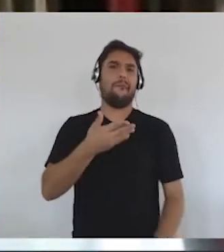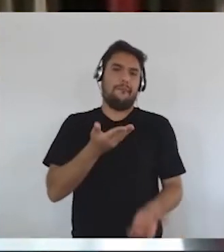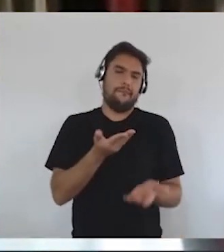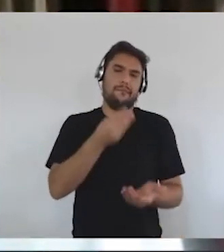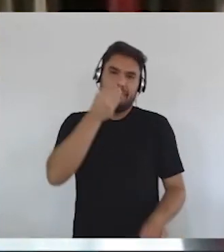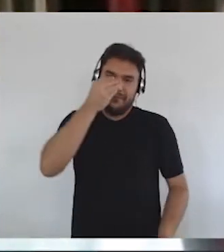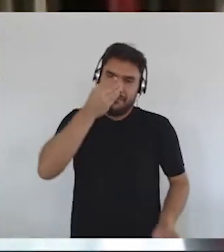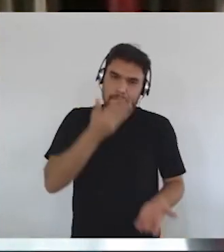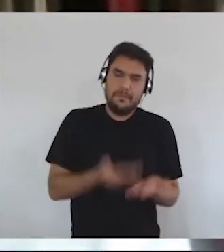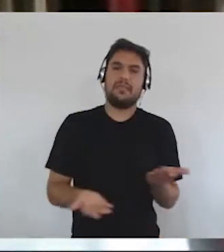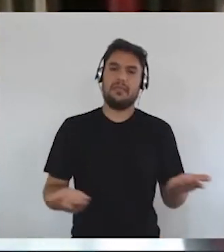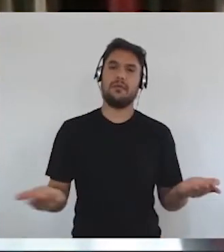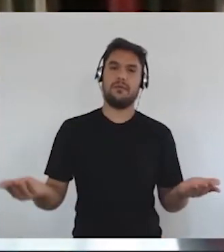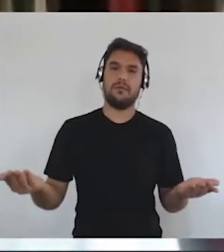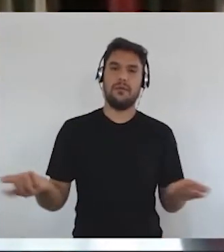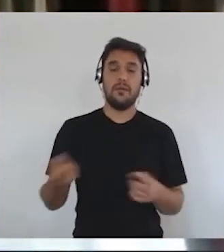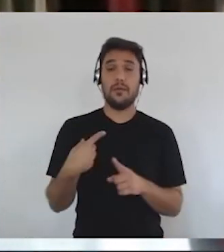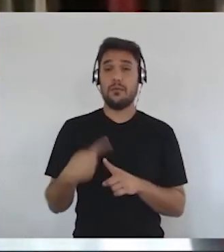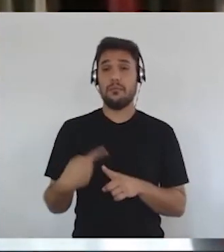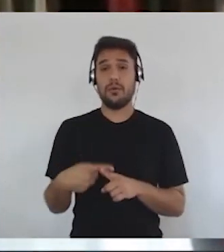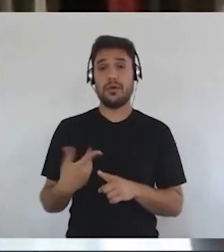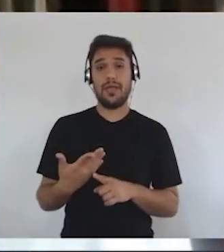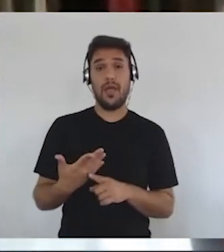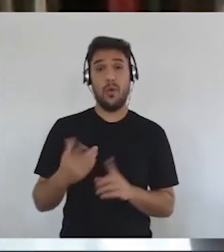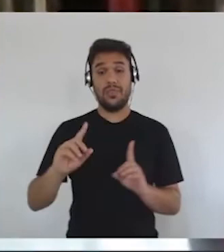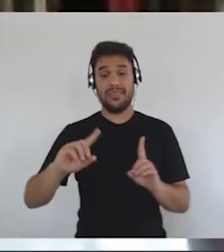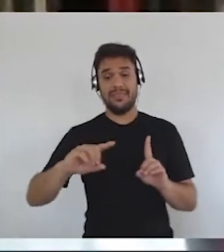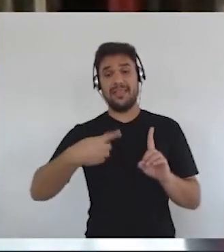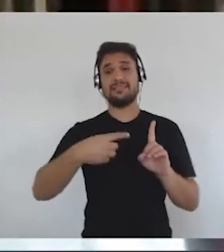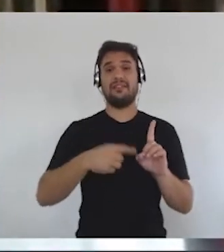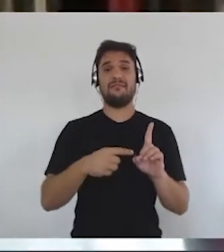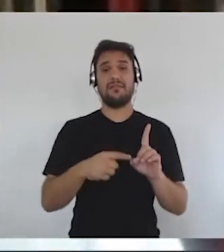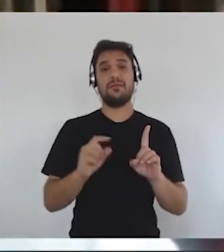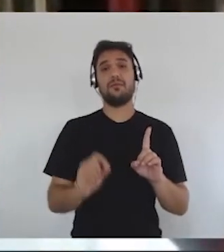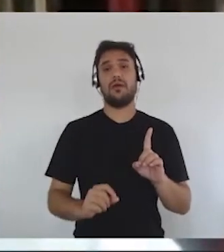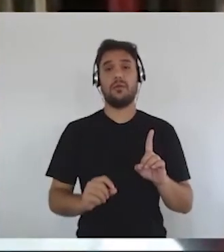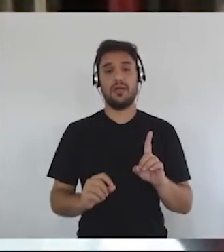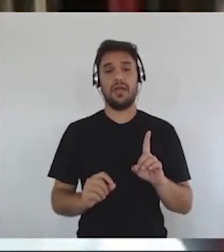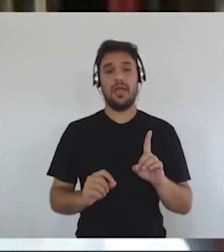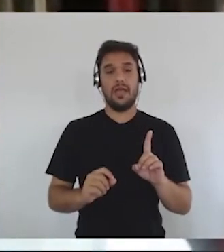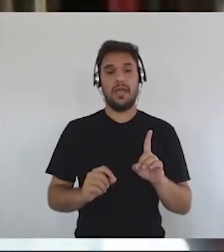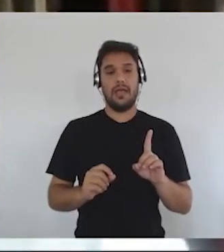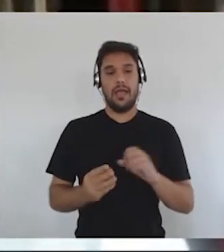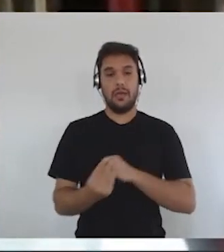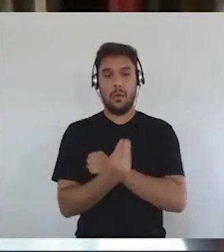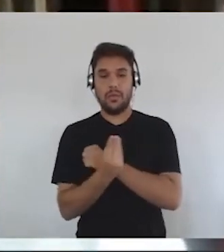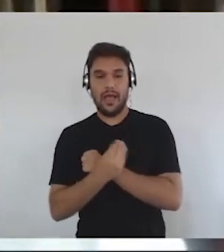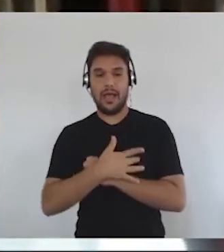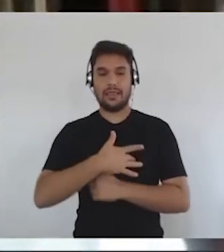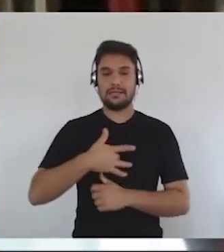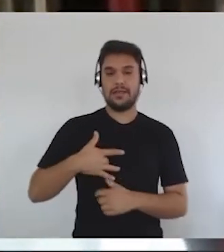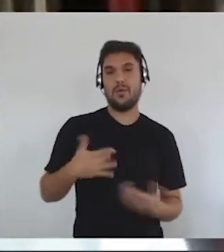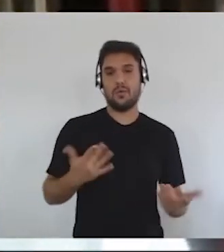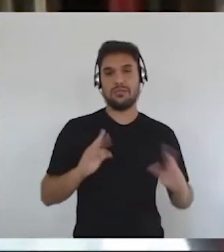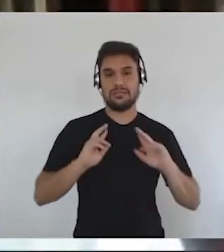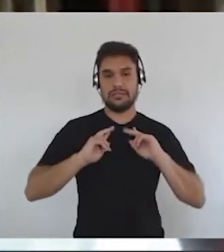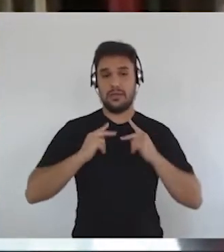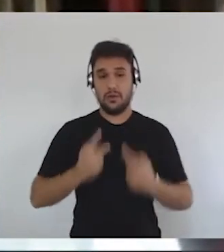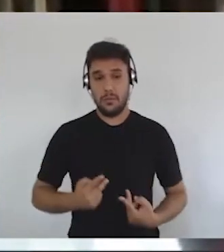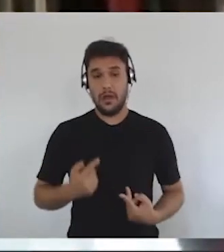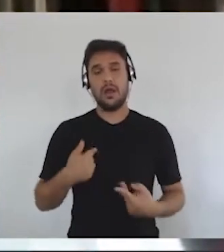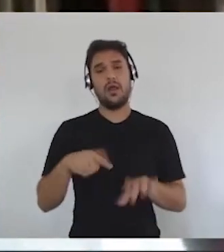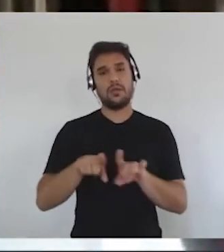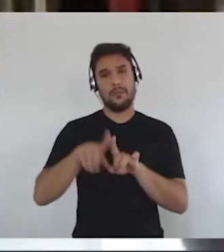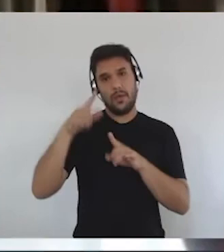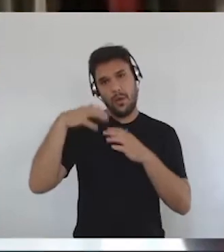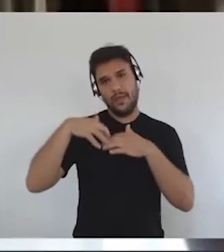como diz Ferraioli, porque o grande desafio exatamente é salvaguardar a saúde humana. E fazendo uma reflexão que fiz também nesse